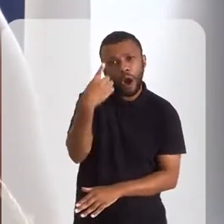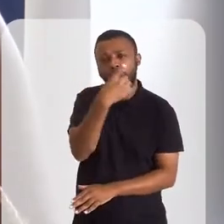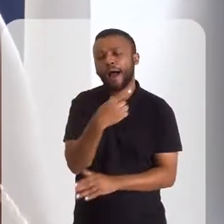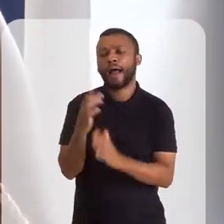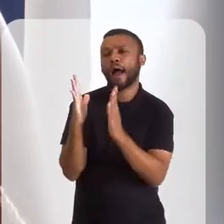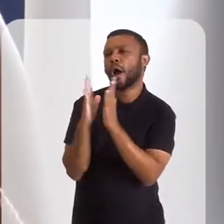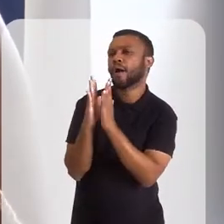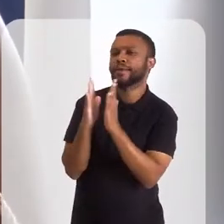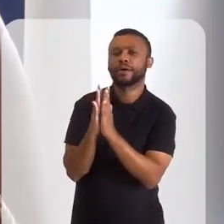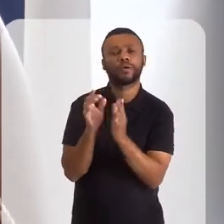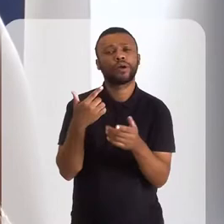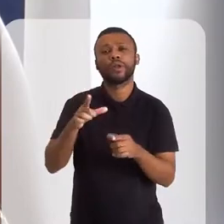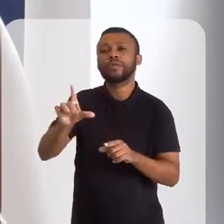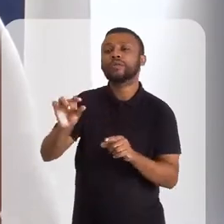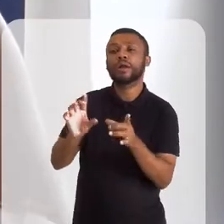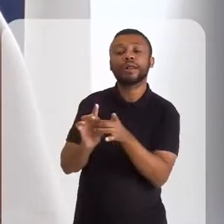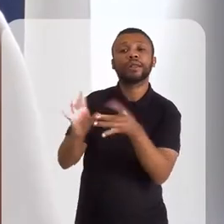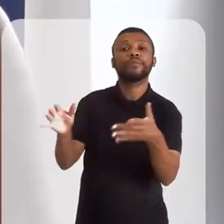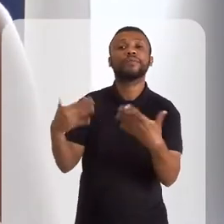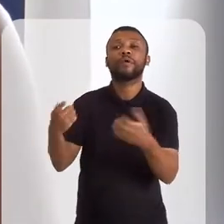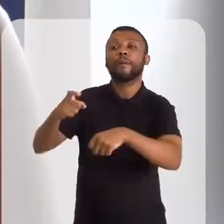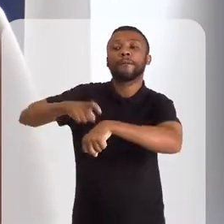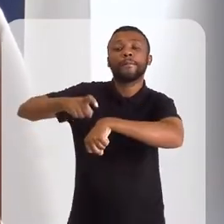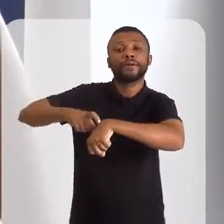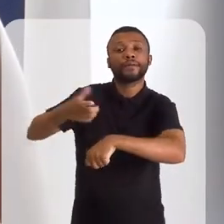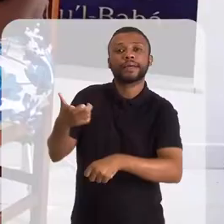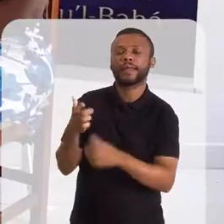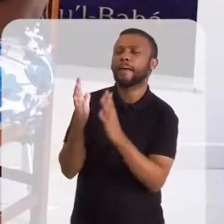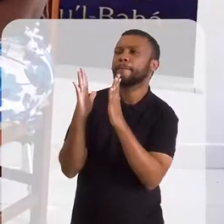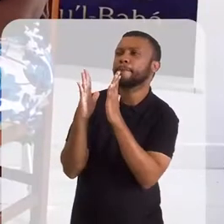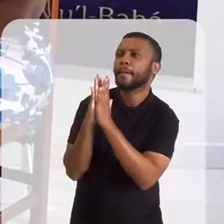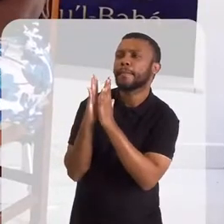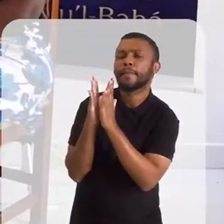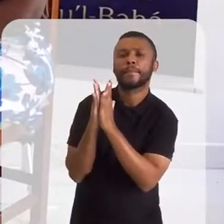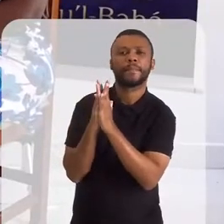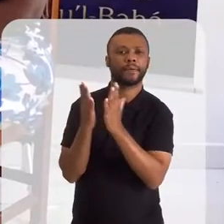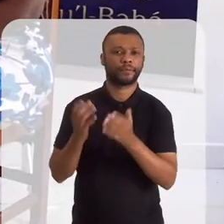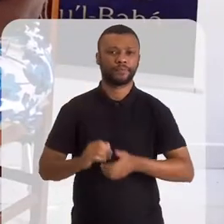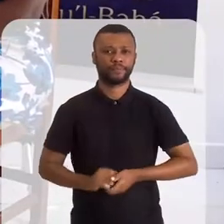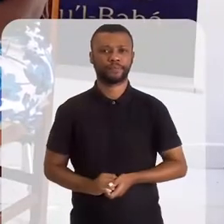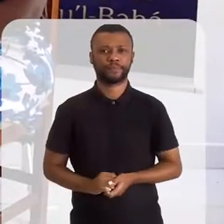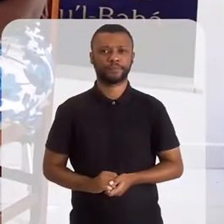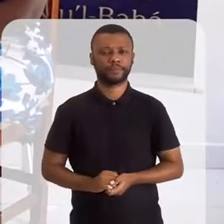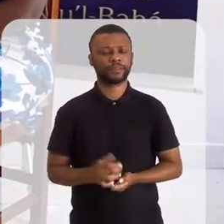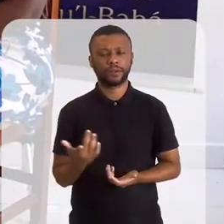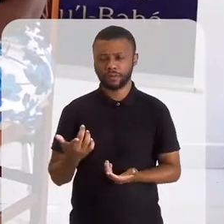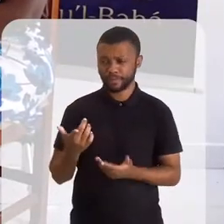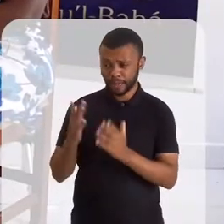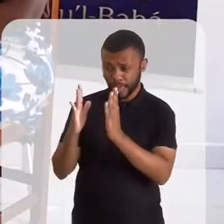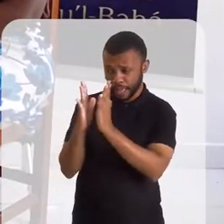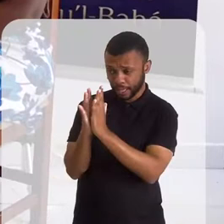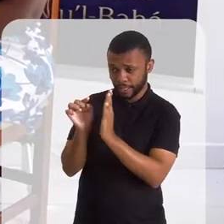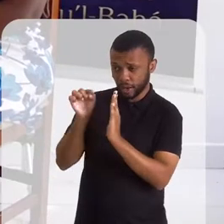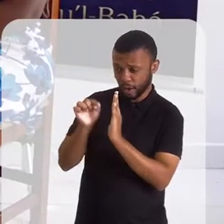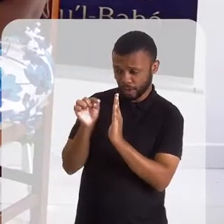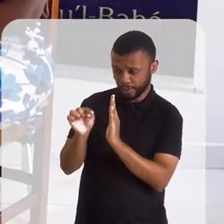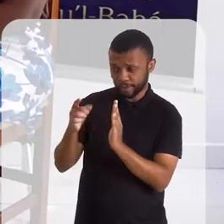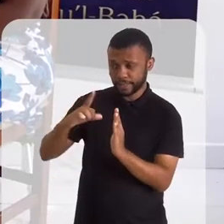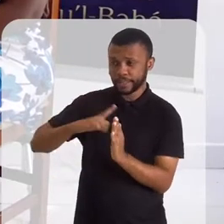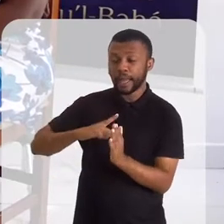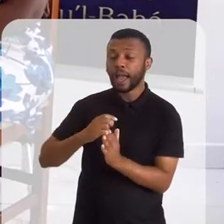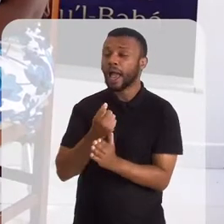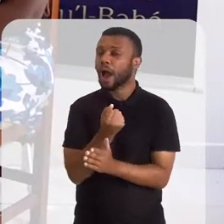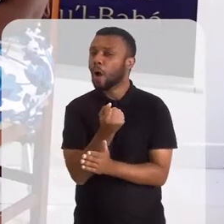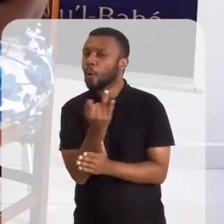o Bahá'í, se ele selecionar a longa, por exemplo, ele escolhe qual o momento que ele gostaria de fazer. Existe, vocês, para